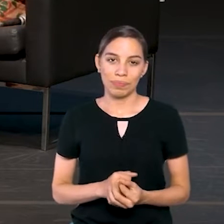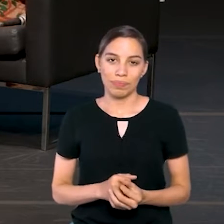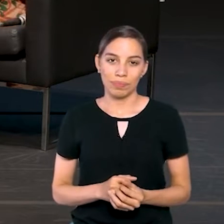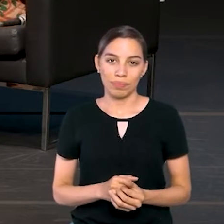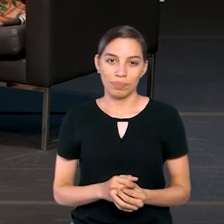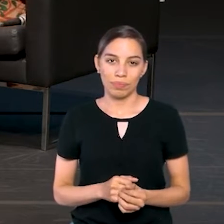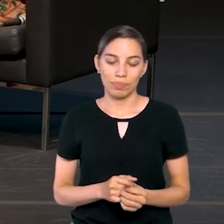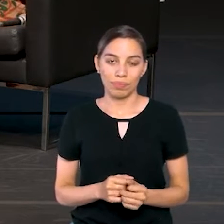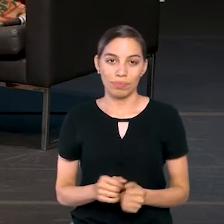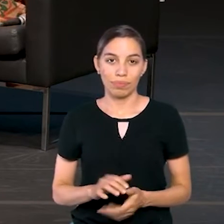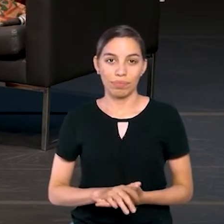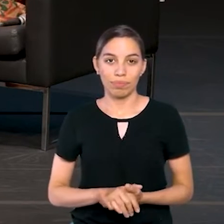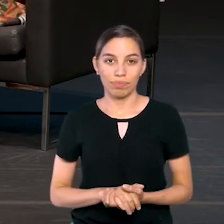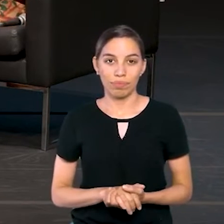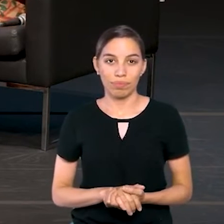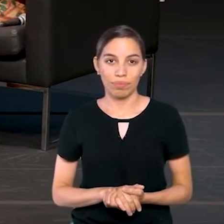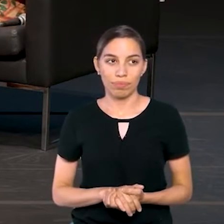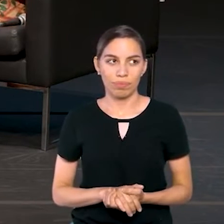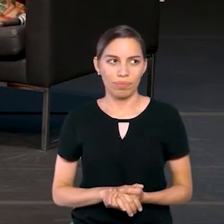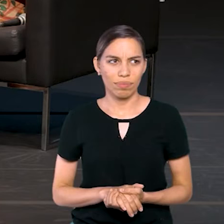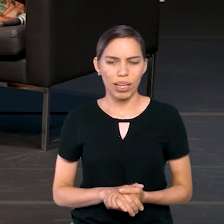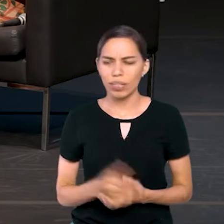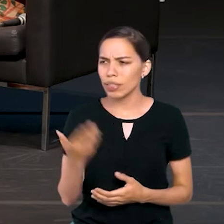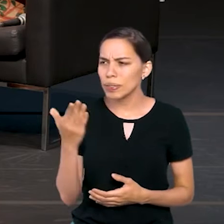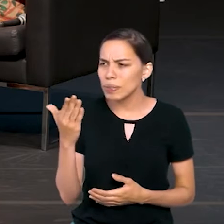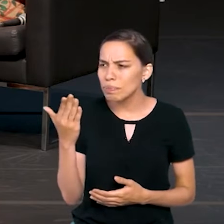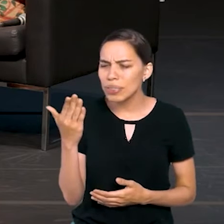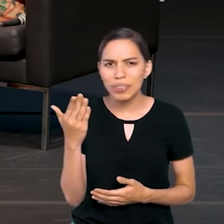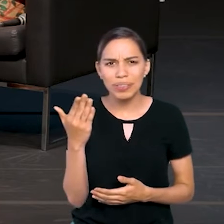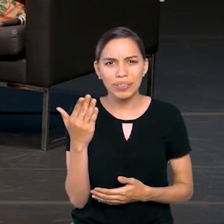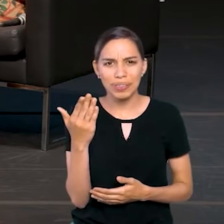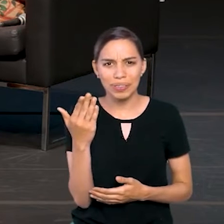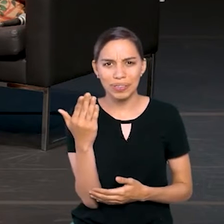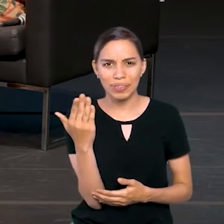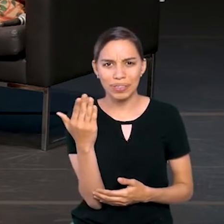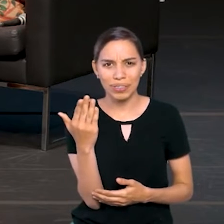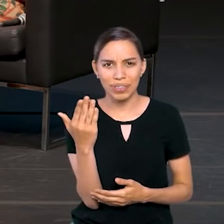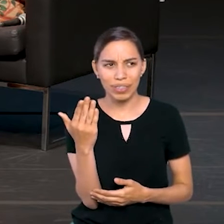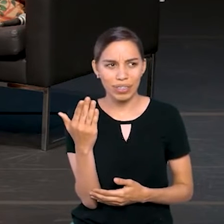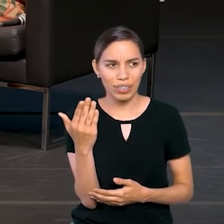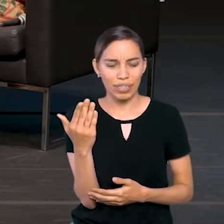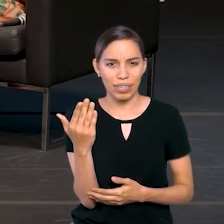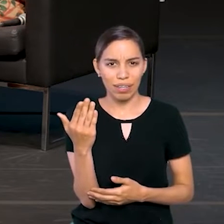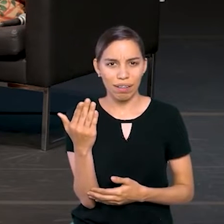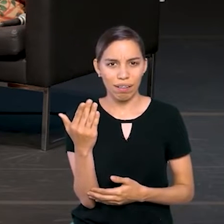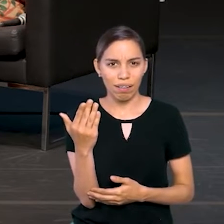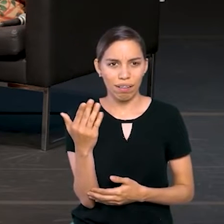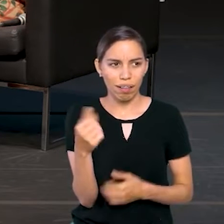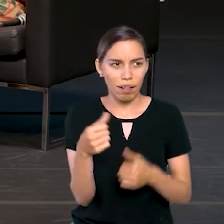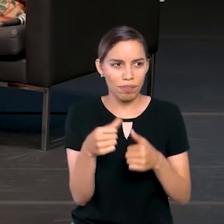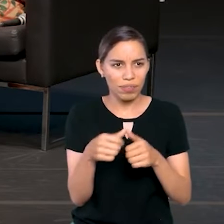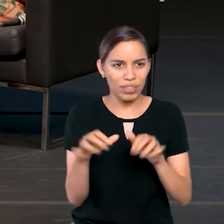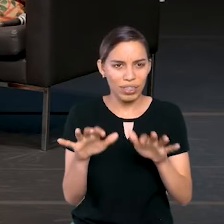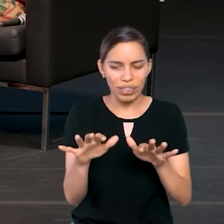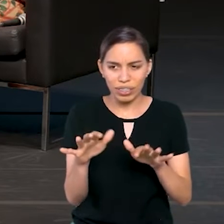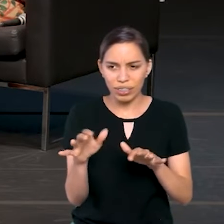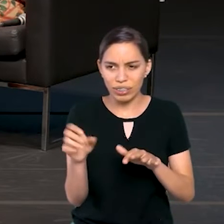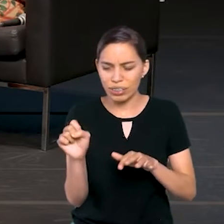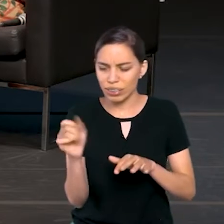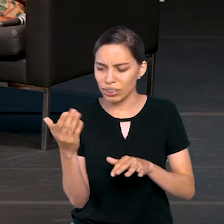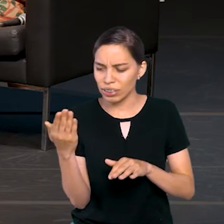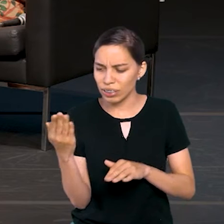colar. Vocês tinham visto esse espelhinho aqui? Então, ele fica assim, mas quando ele